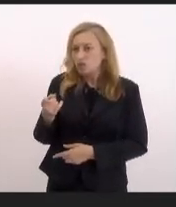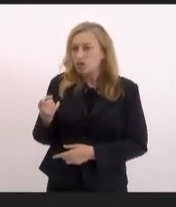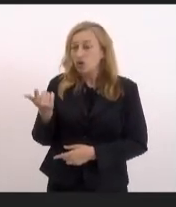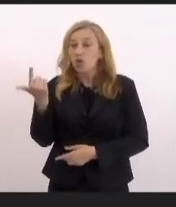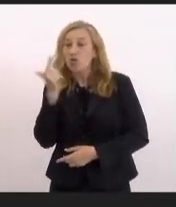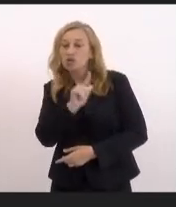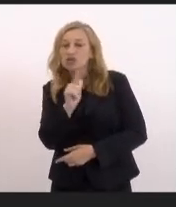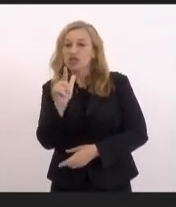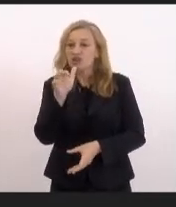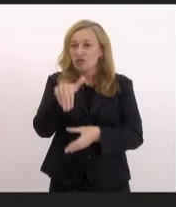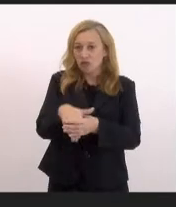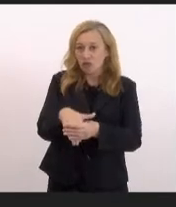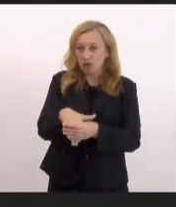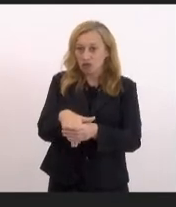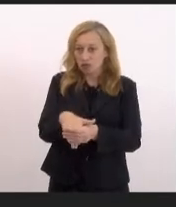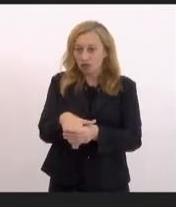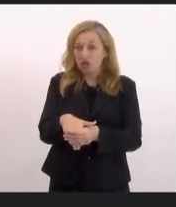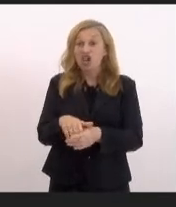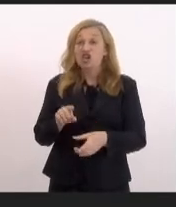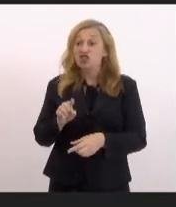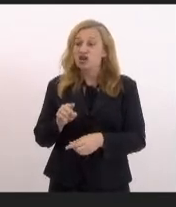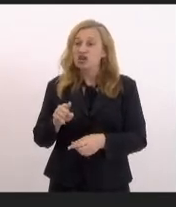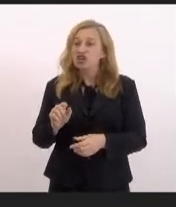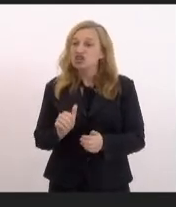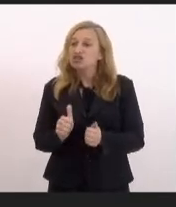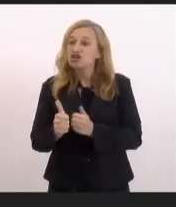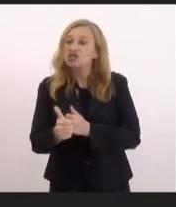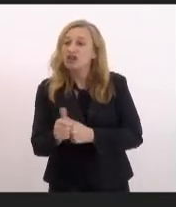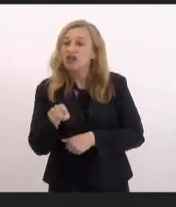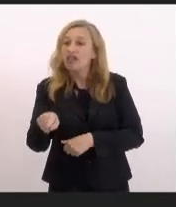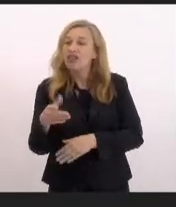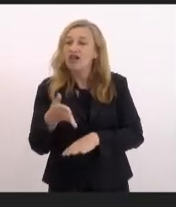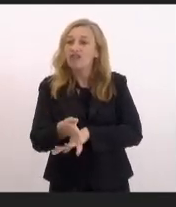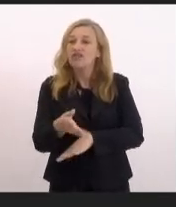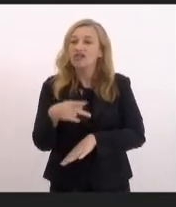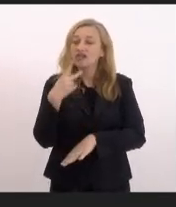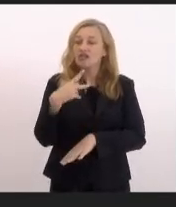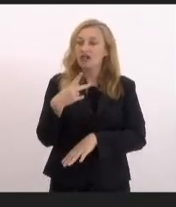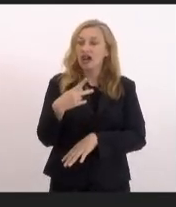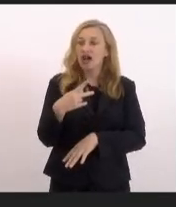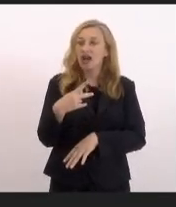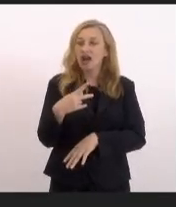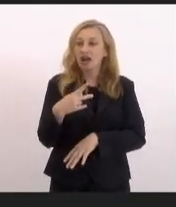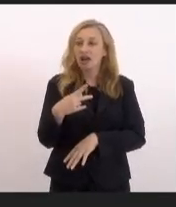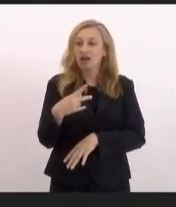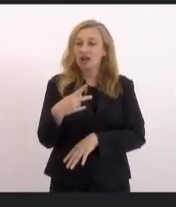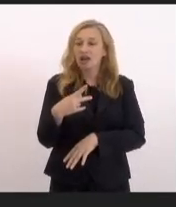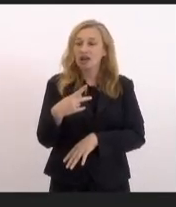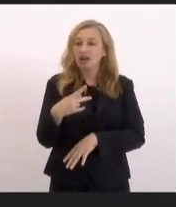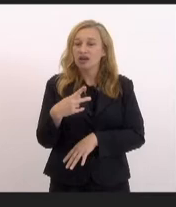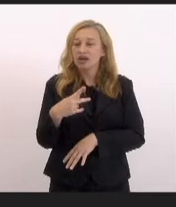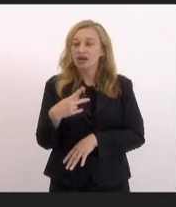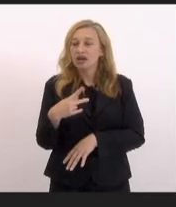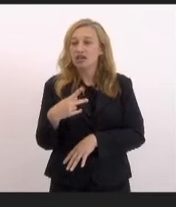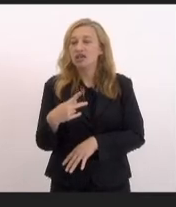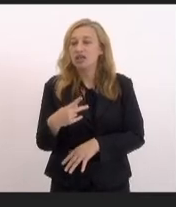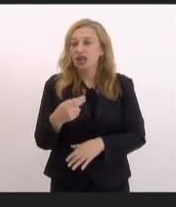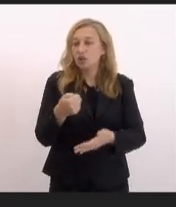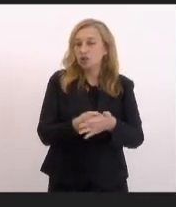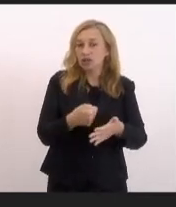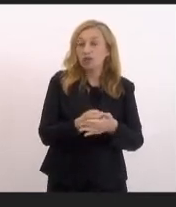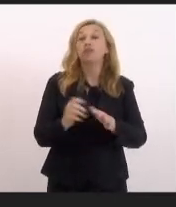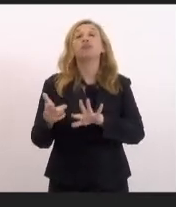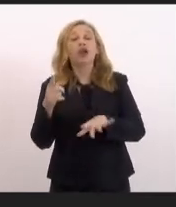conseguir os seus votos, porque chega ali na frente e joga uma migalha para justamente para aqueles que mais precisam.